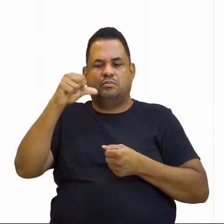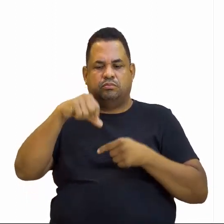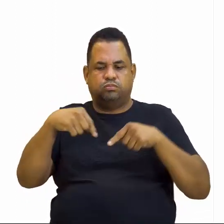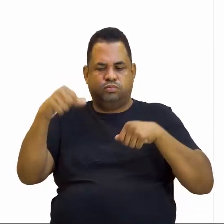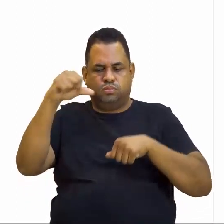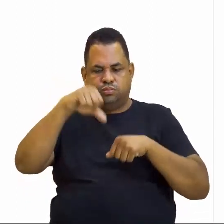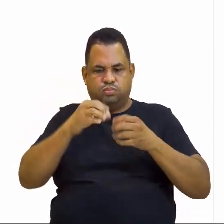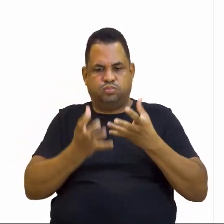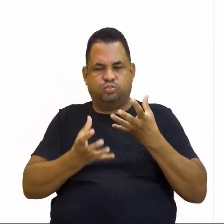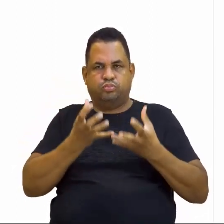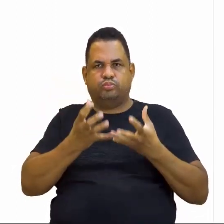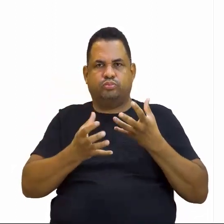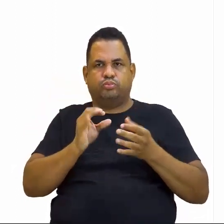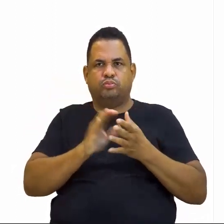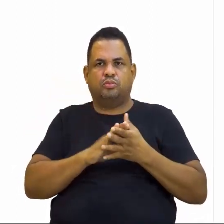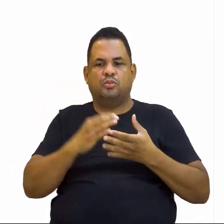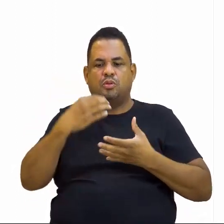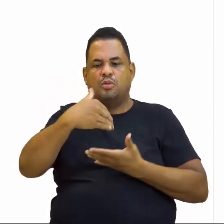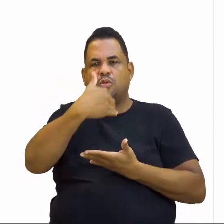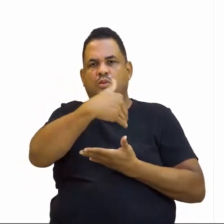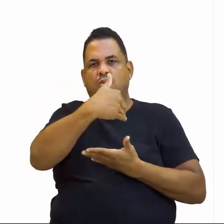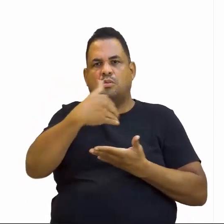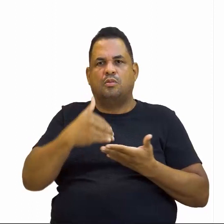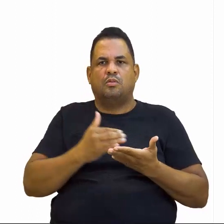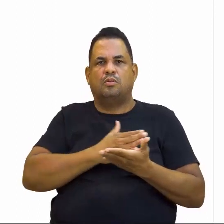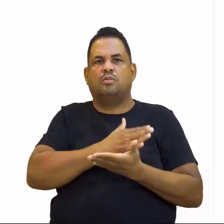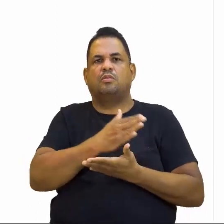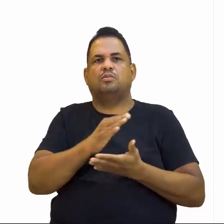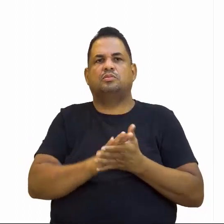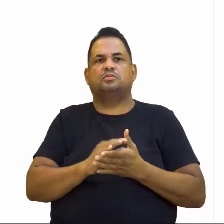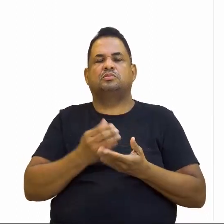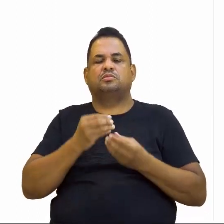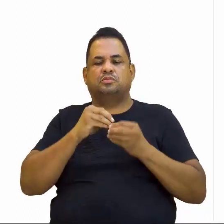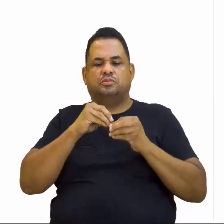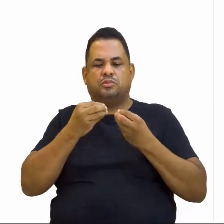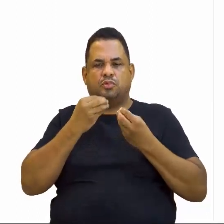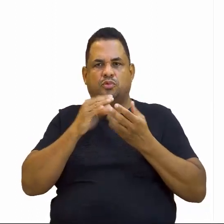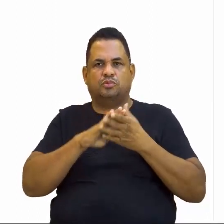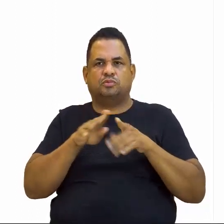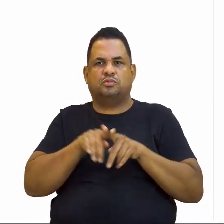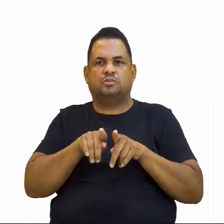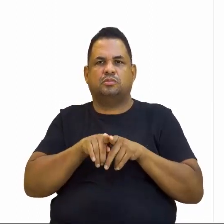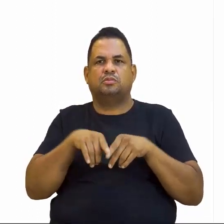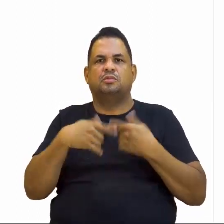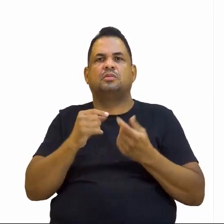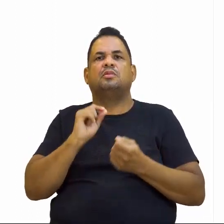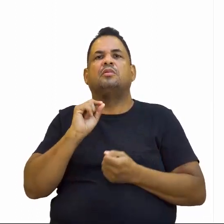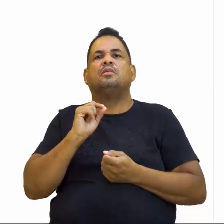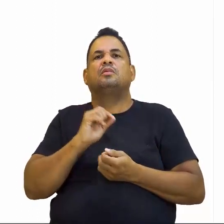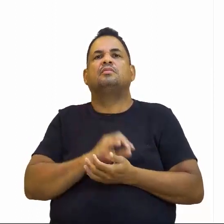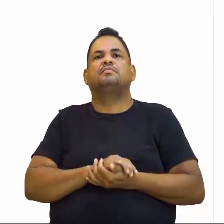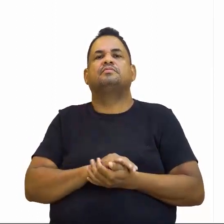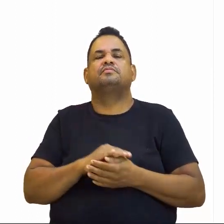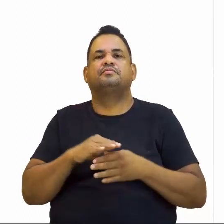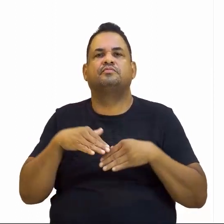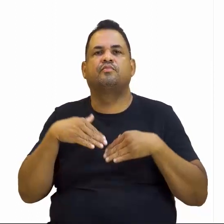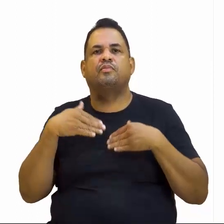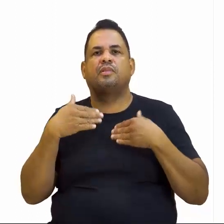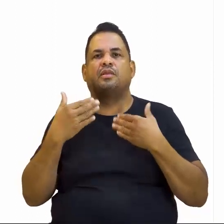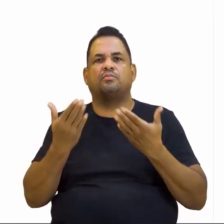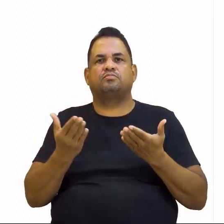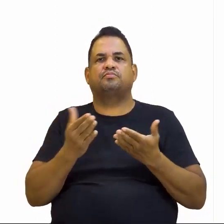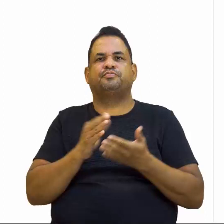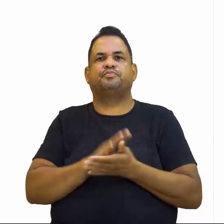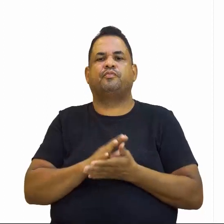químico no preparo dos bolos e biscoitos. E aí o que acontece com esse cara? Quando a gente tem ali